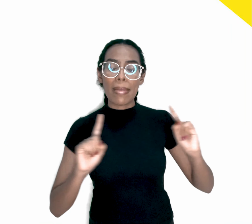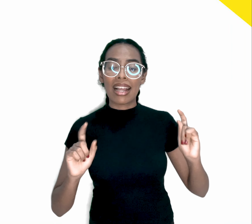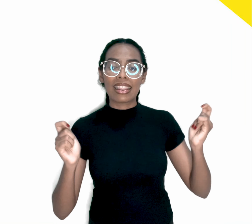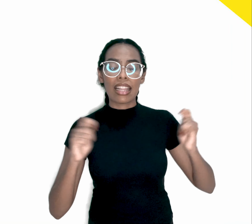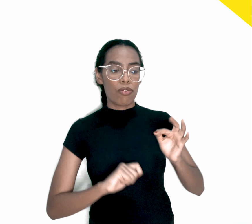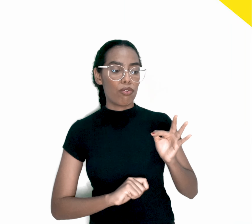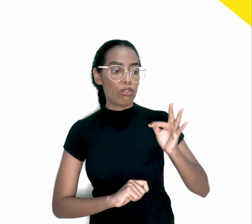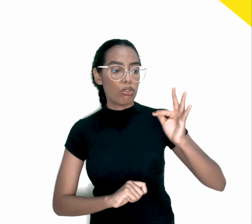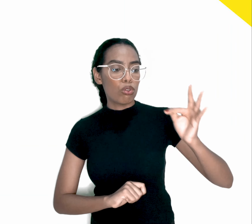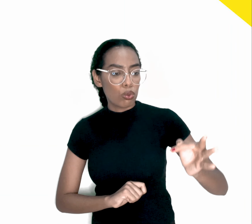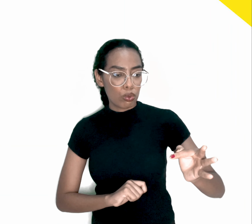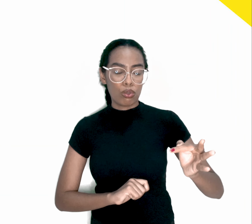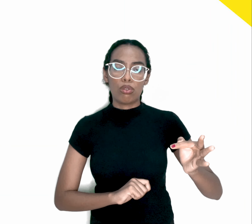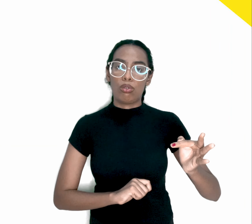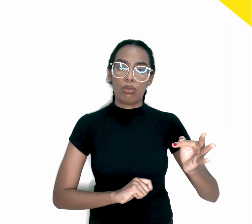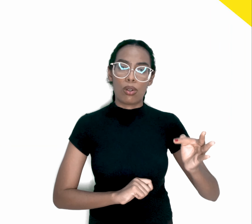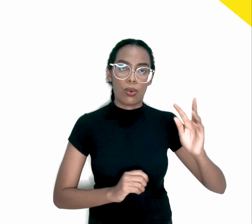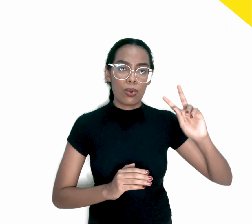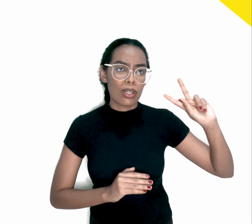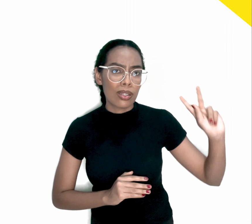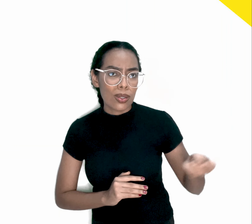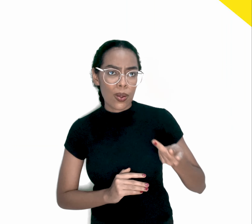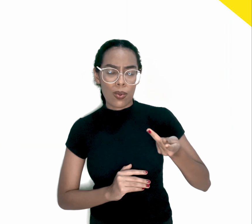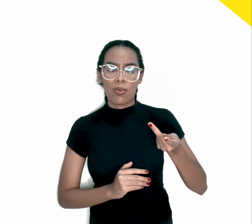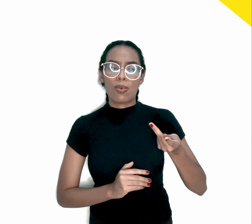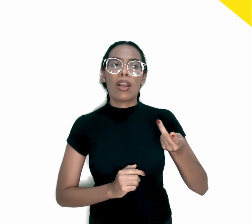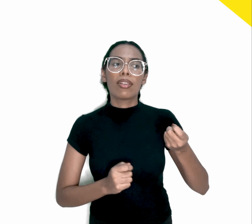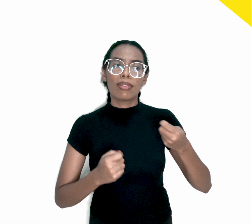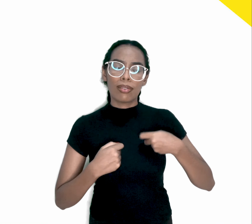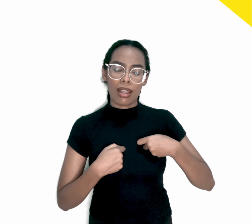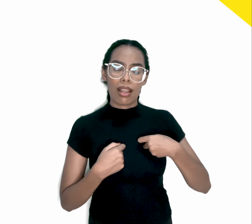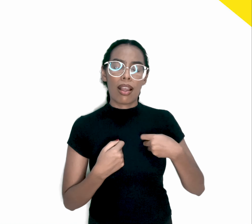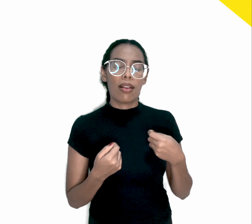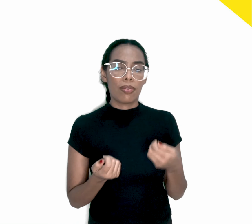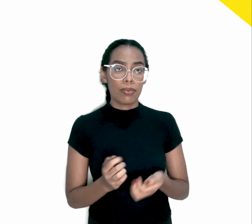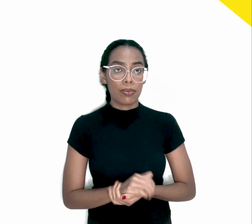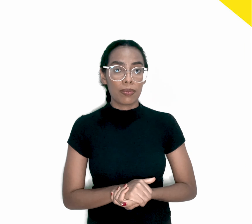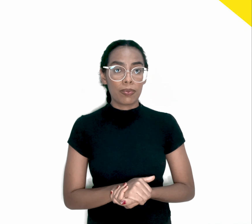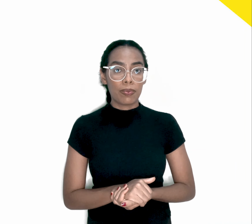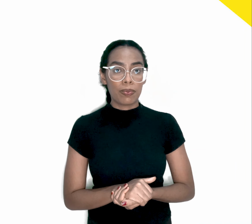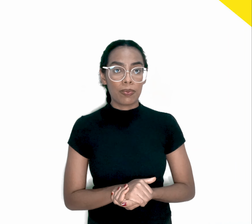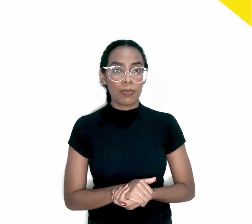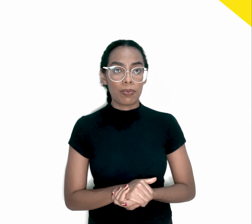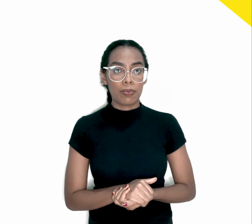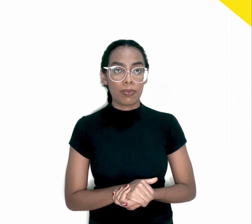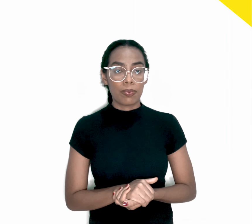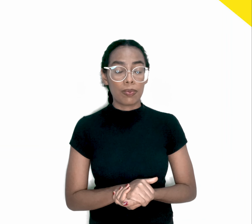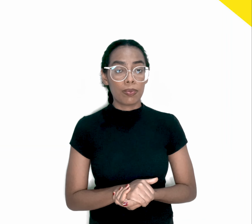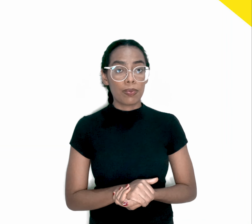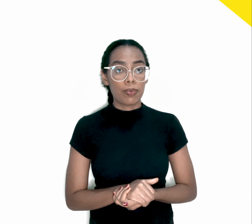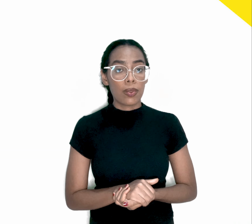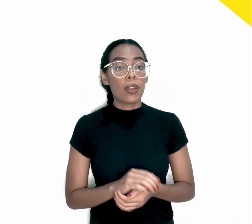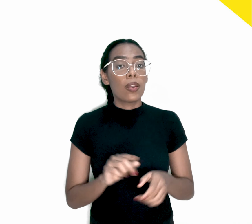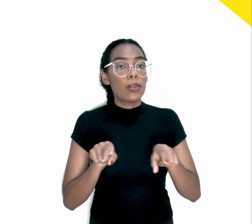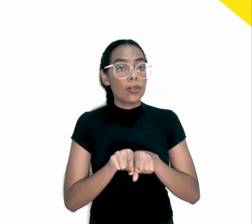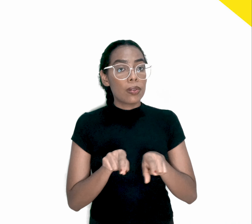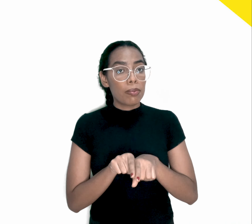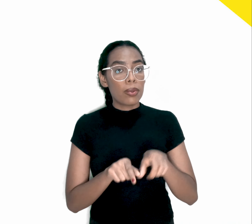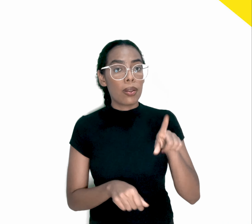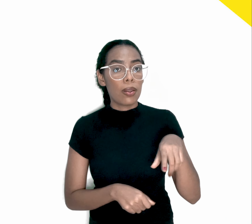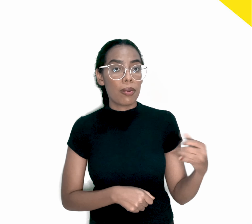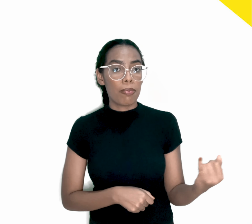se tornam Então, nesses casos, a pessoa era vidente e provavelmente já estava familiarizada com a leitura